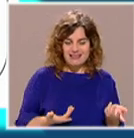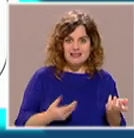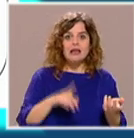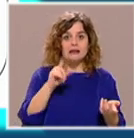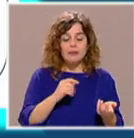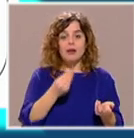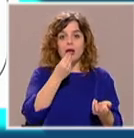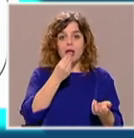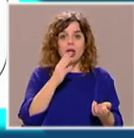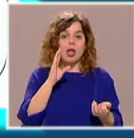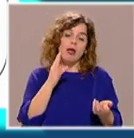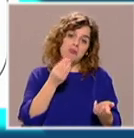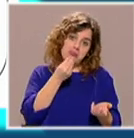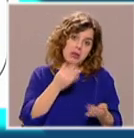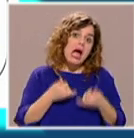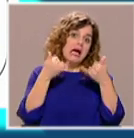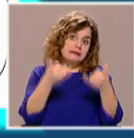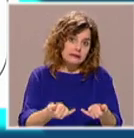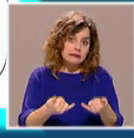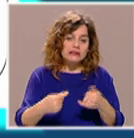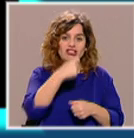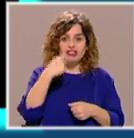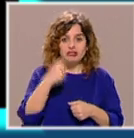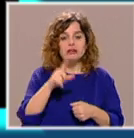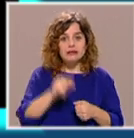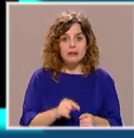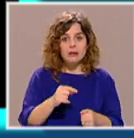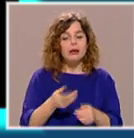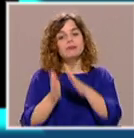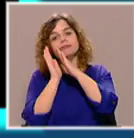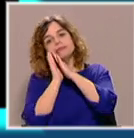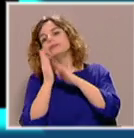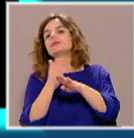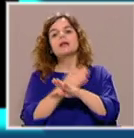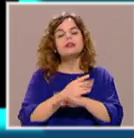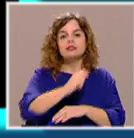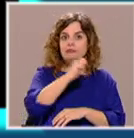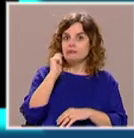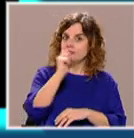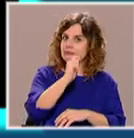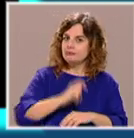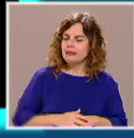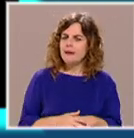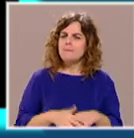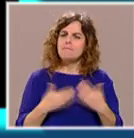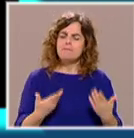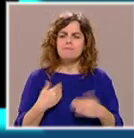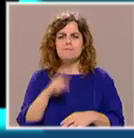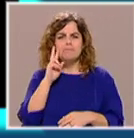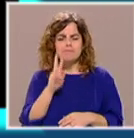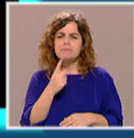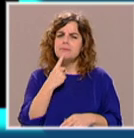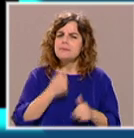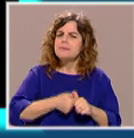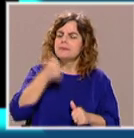as refeições e ao deitar. Posto isto, o que é que vamos fazer? Vamos então verificar ou começar a compreender